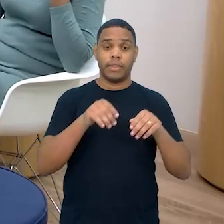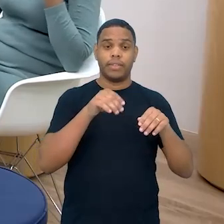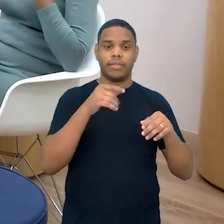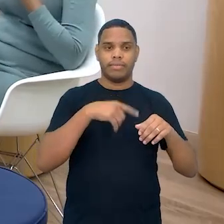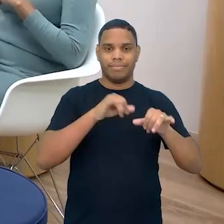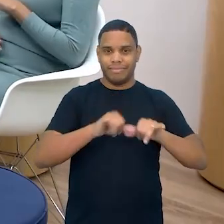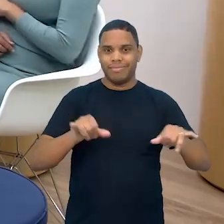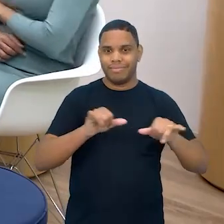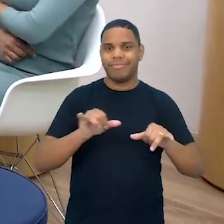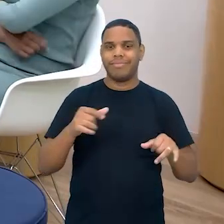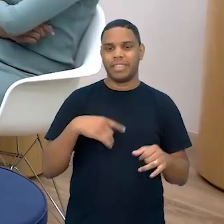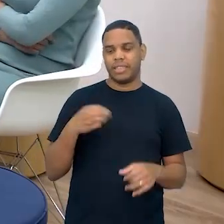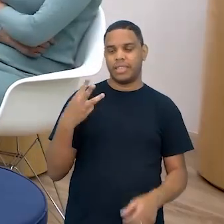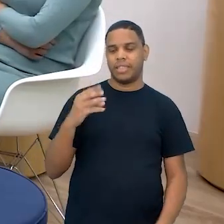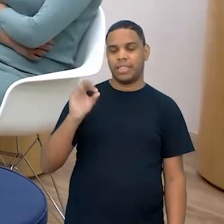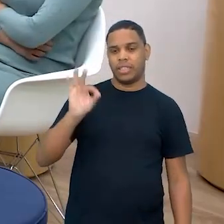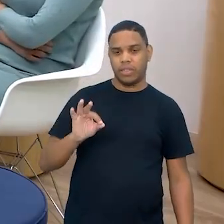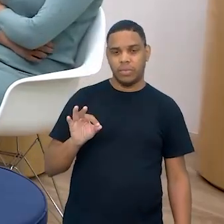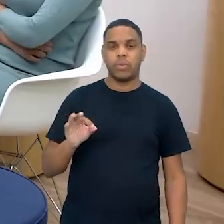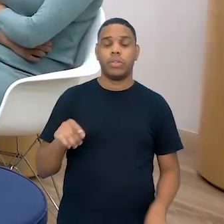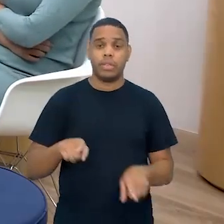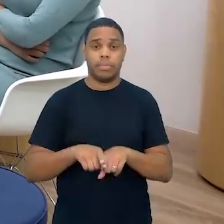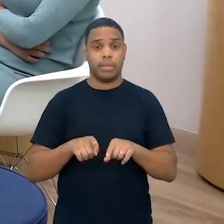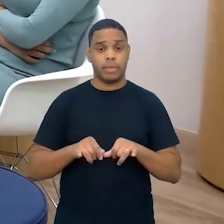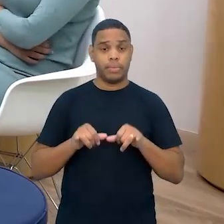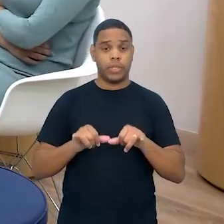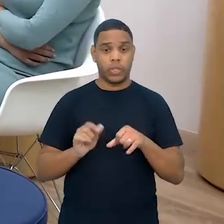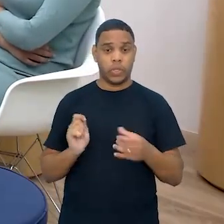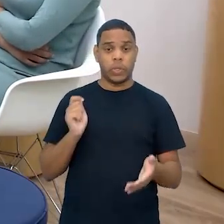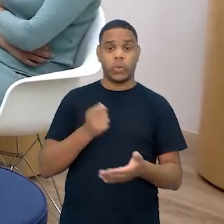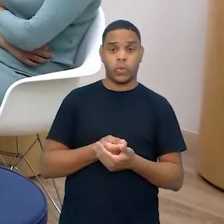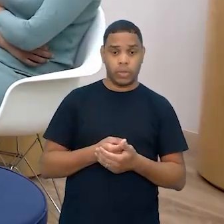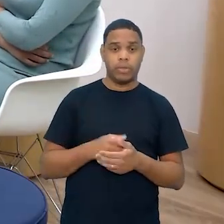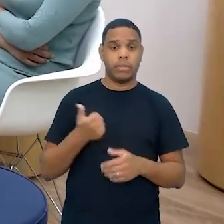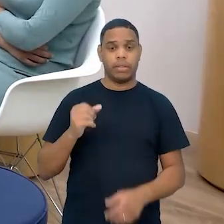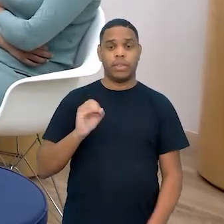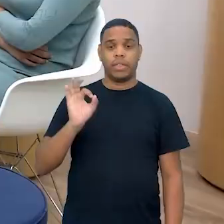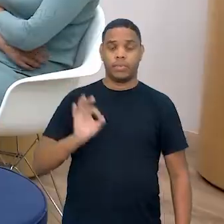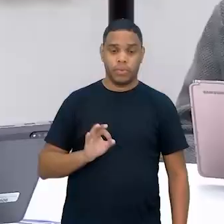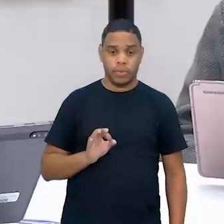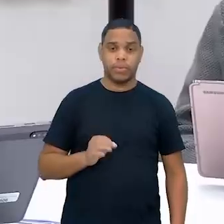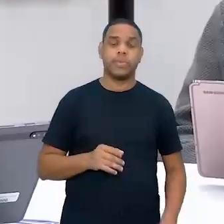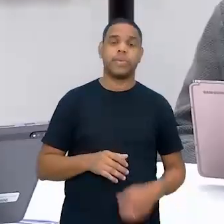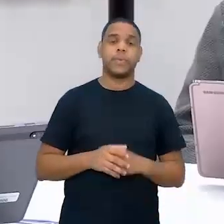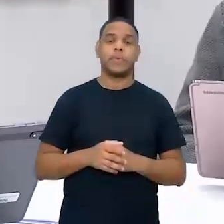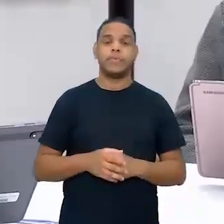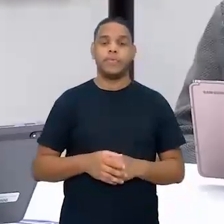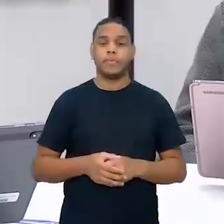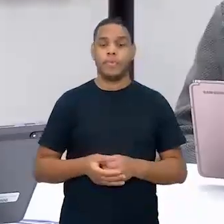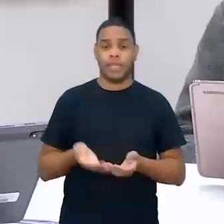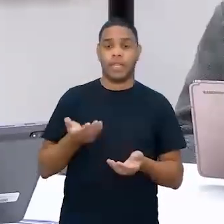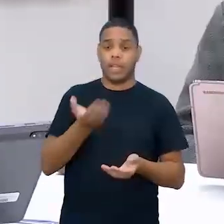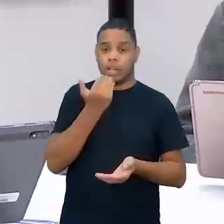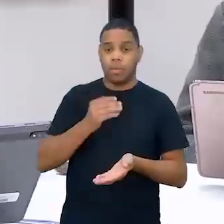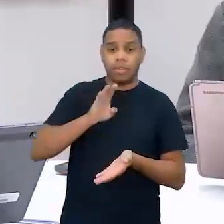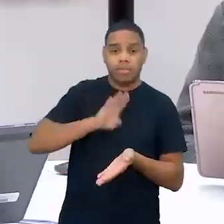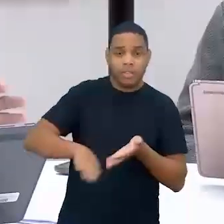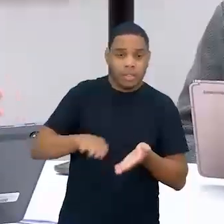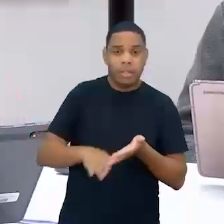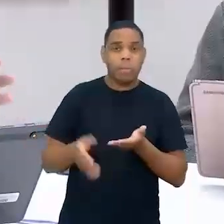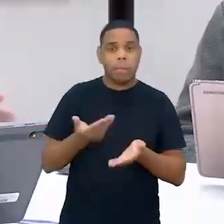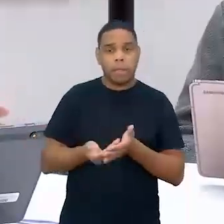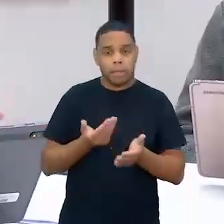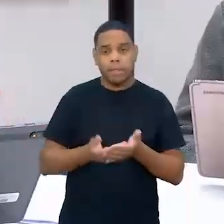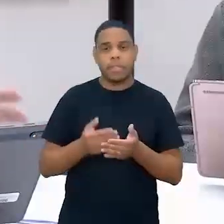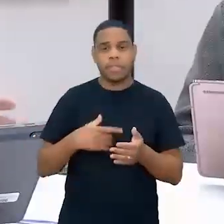perda de em torno de 30%, e no supermercado e no consumo final mais 10%. E quando a gente fala do desperdício de alimento, a gente não está falando só, por